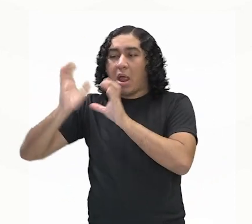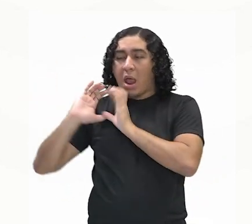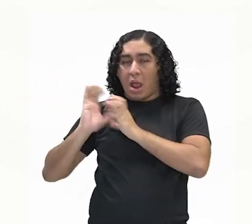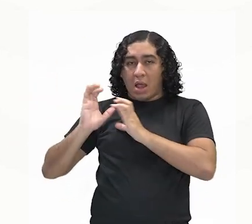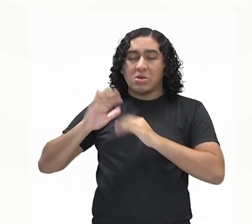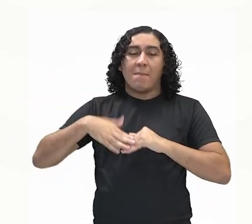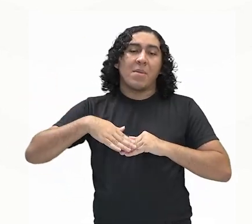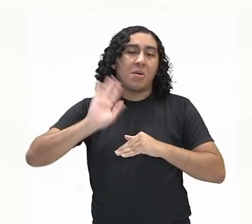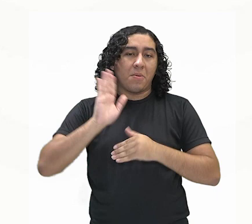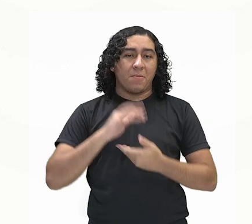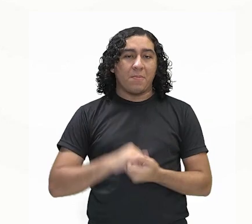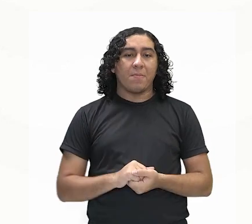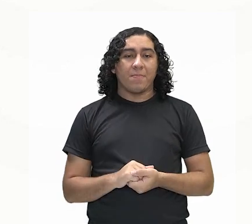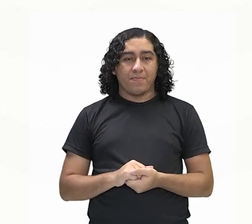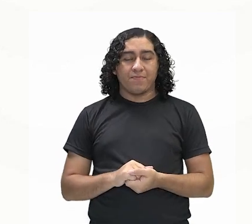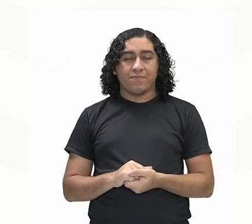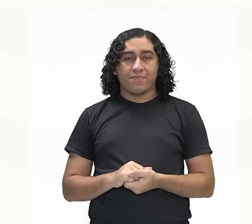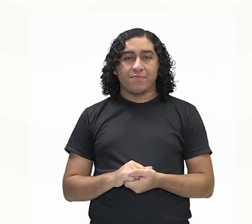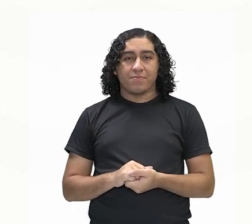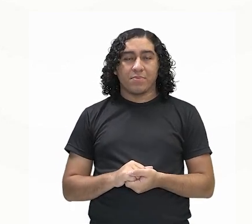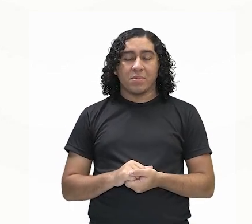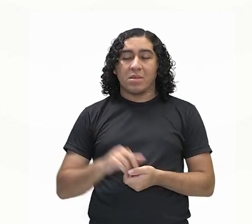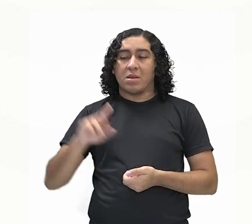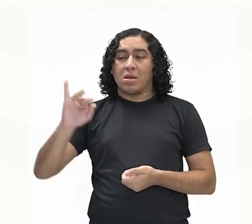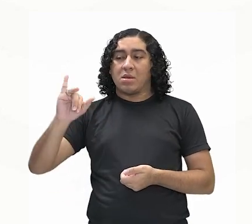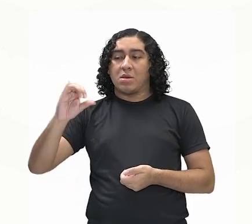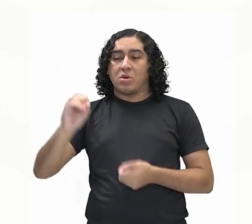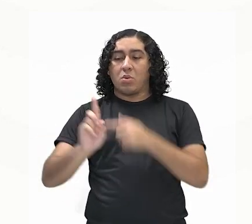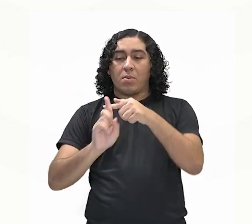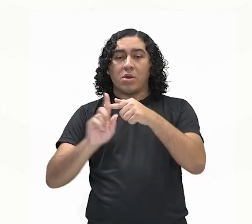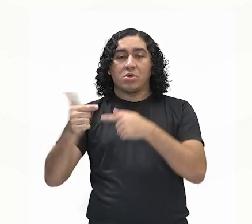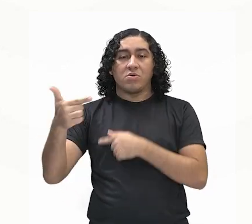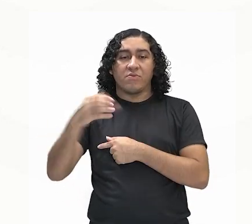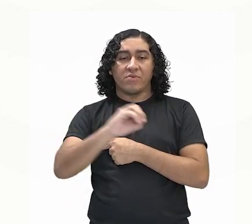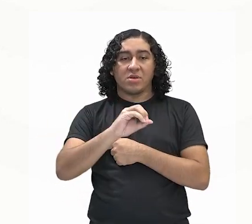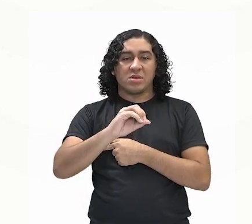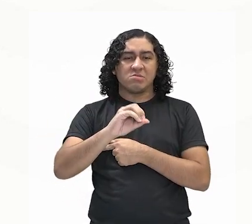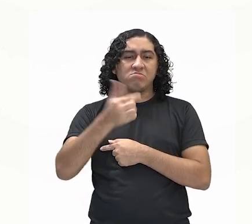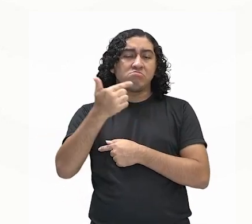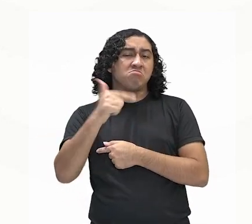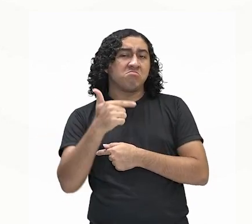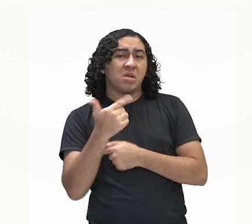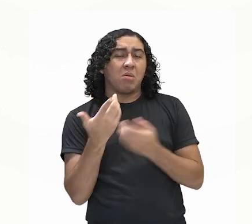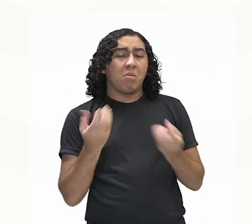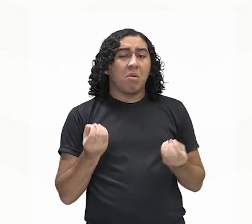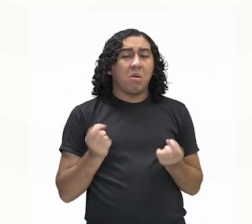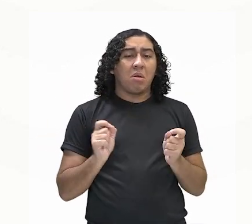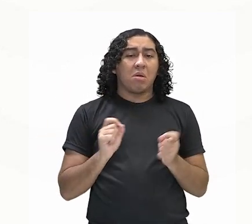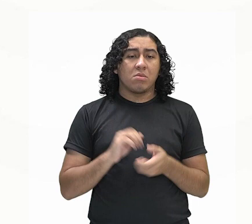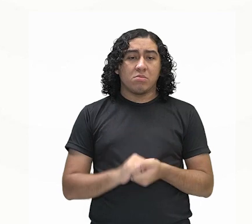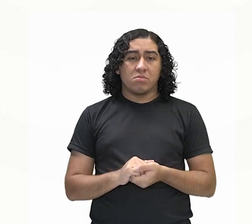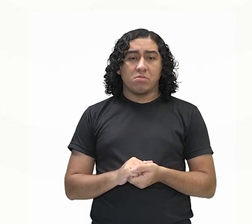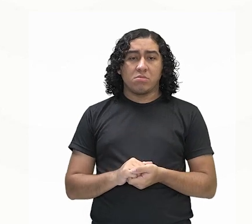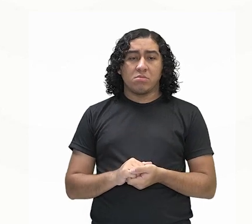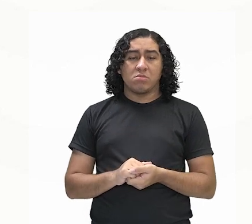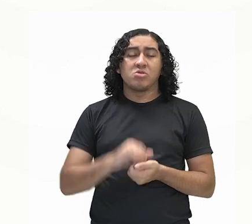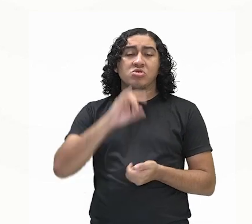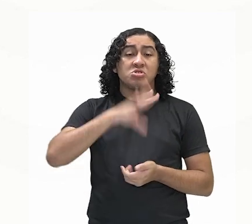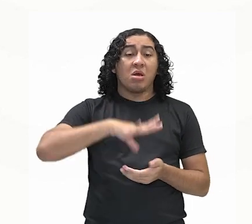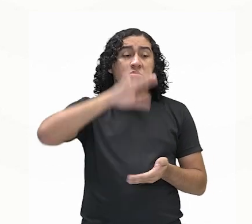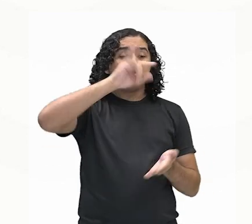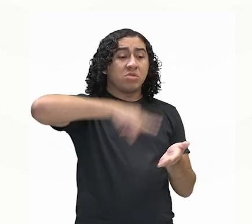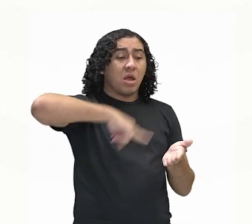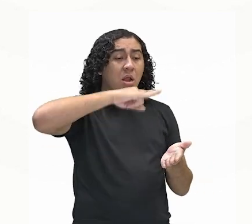A Rio+20, ela é muito criticada porque ela produziu um documento final que ficou restrito ali a uma declaração sem